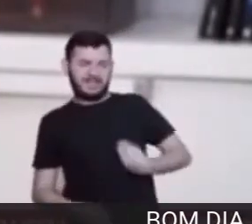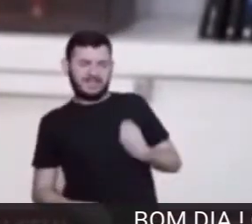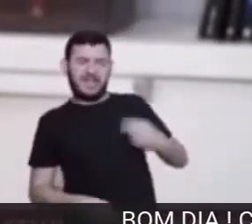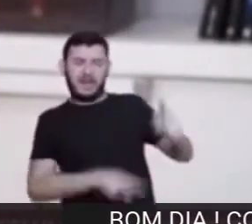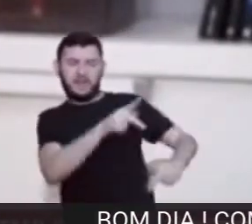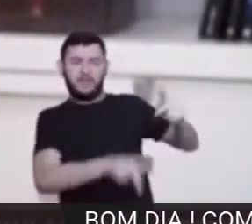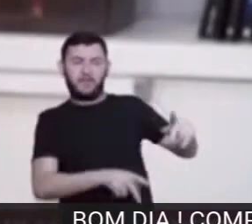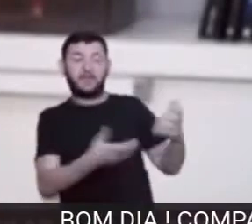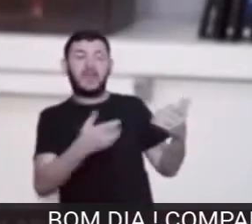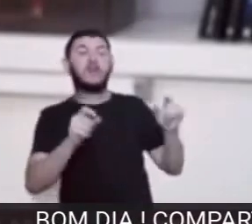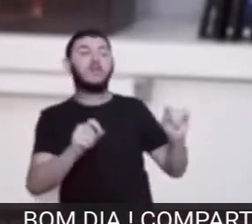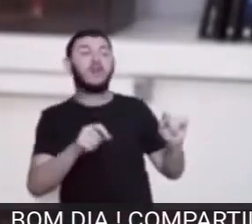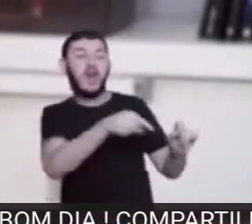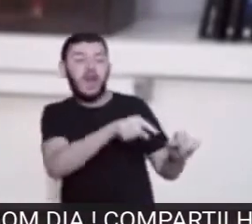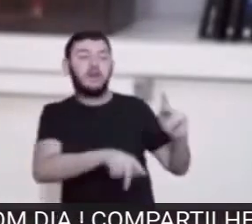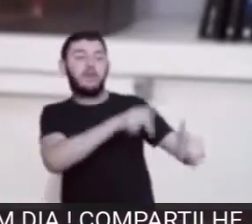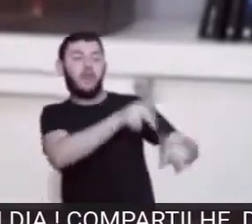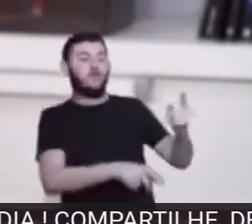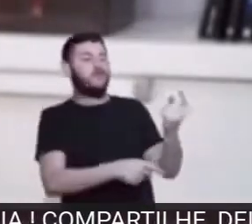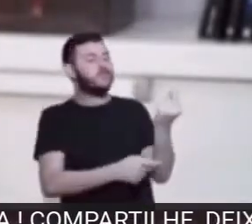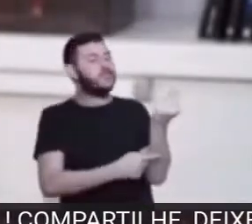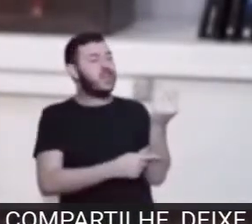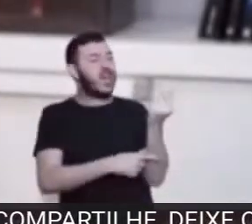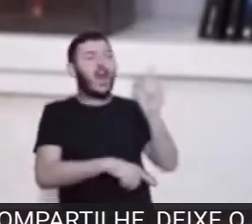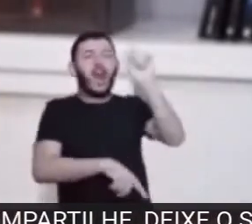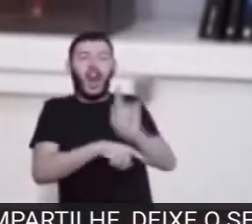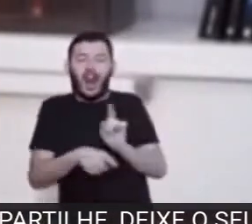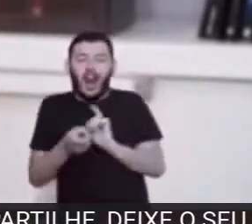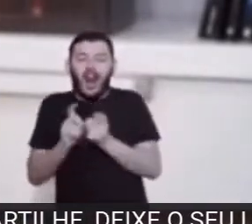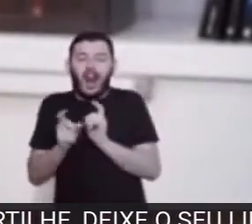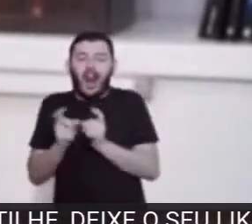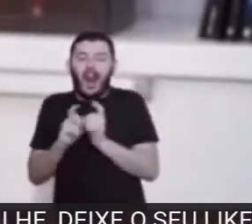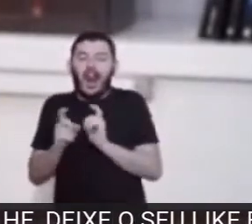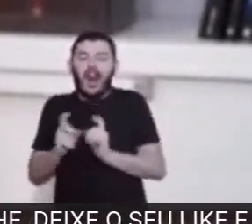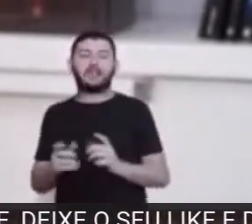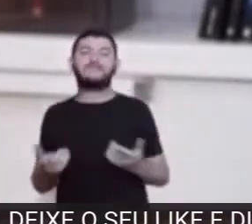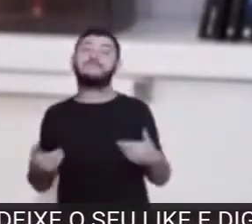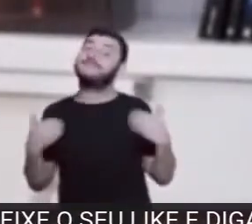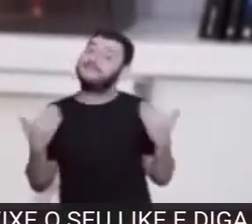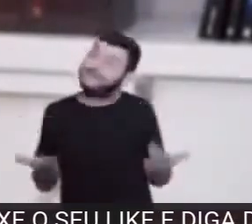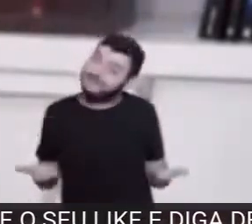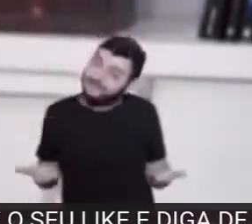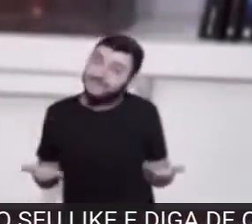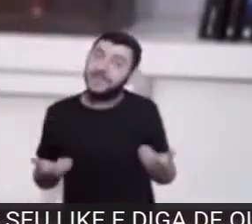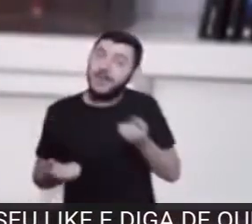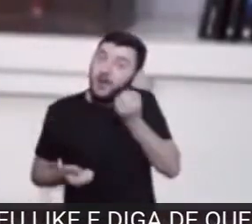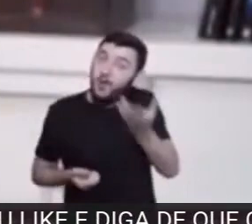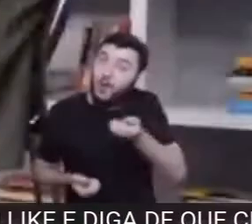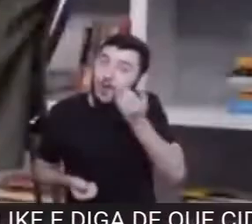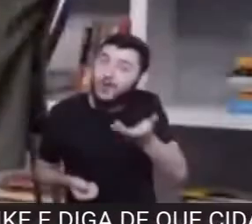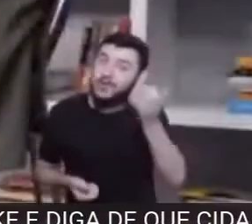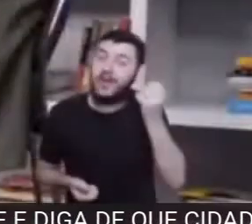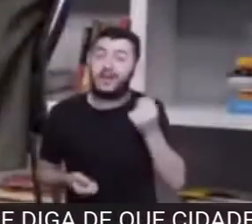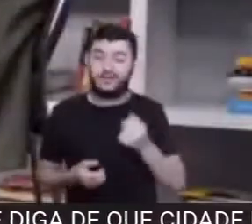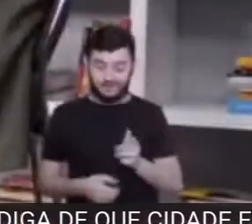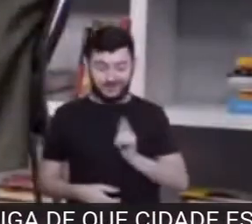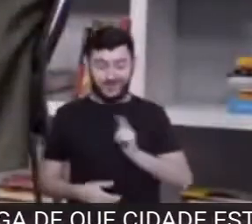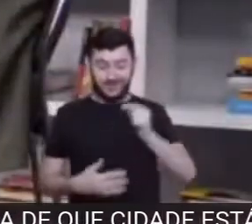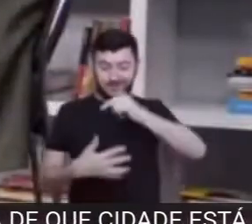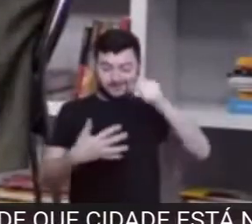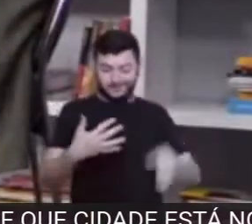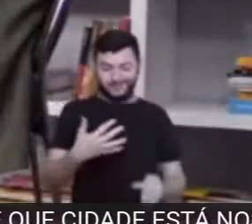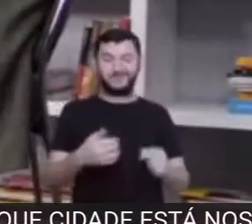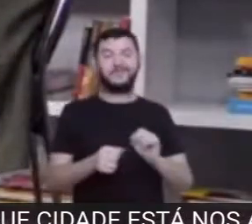povo. Era isso que ele queria. Então, Olívio, eu vou lhe contar. Tem muita coisa para fazer. Agora, o Brasil não está